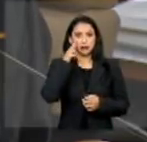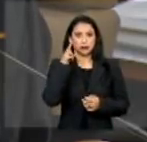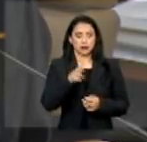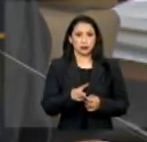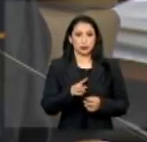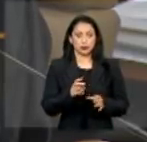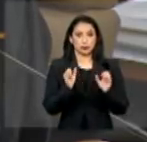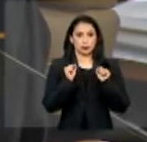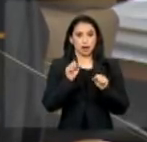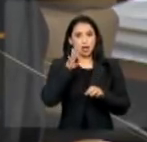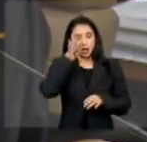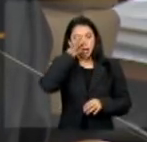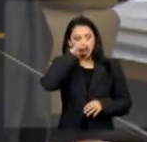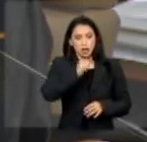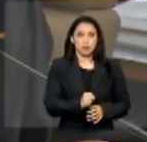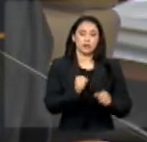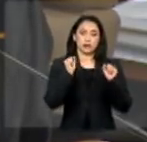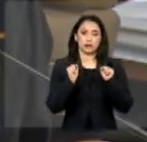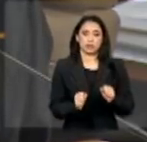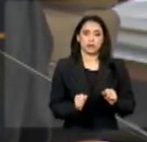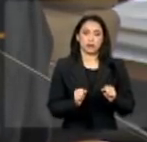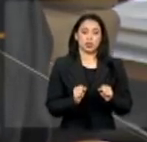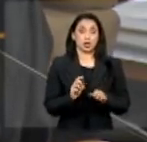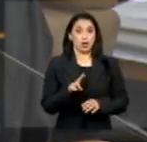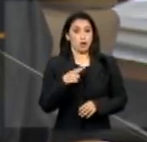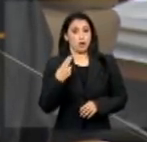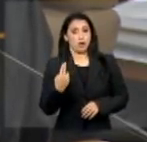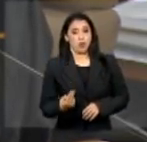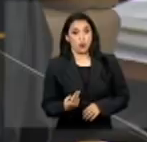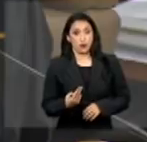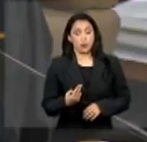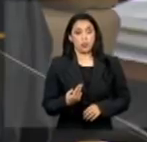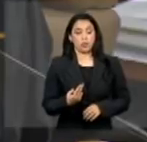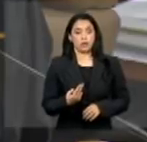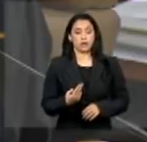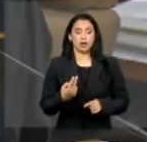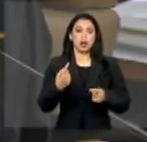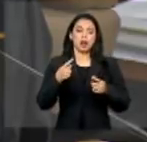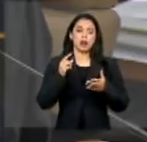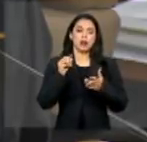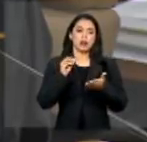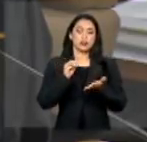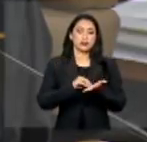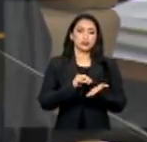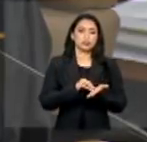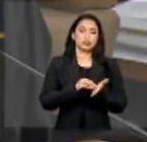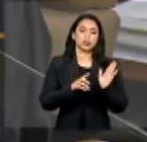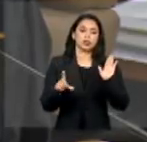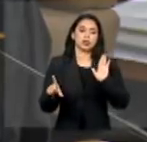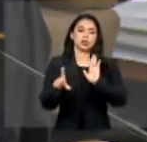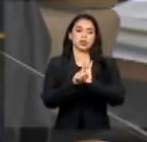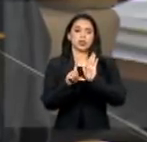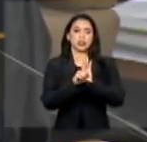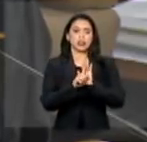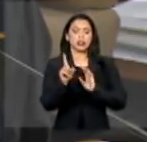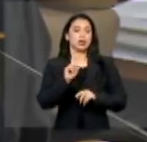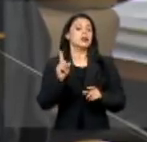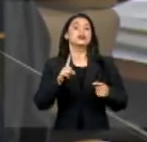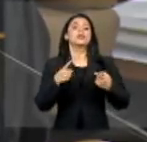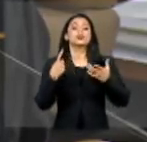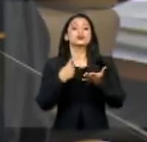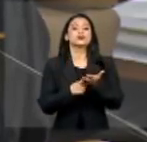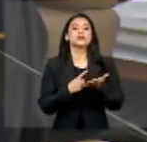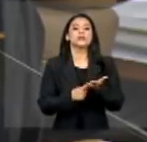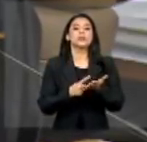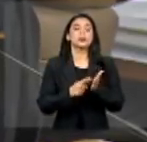poder ou ainda haveria ilegalidade ou abuso de poder ou não se cumprir regras legal